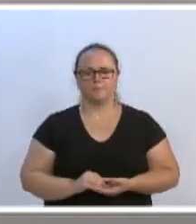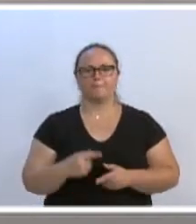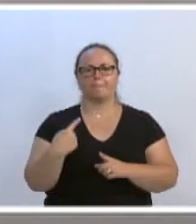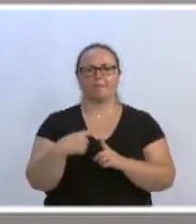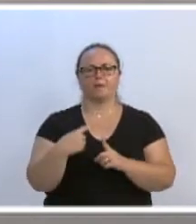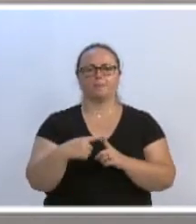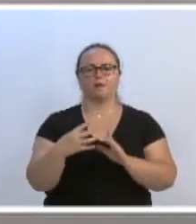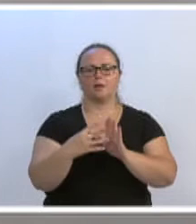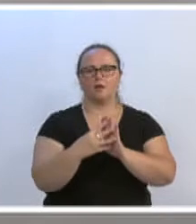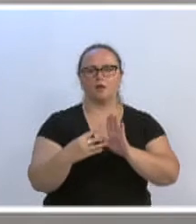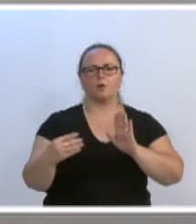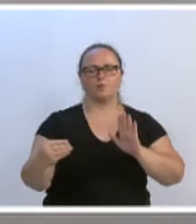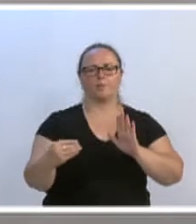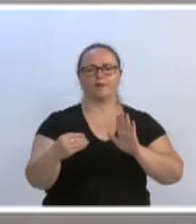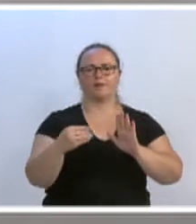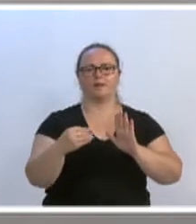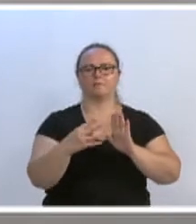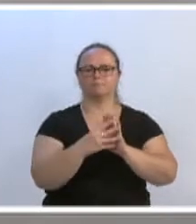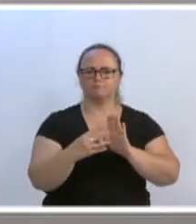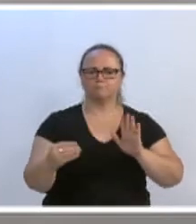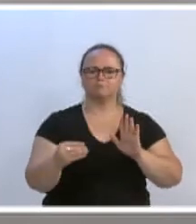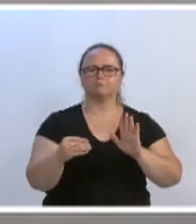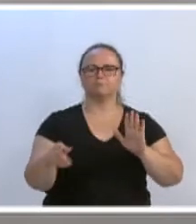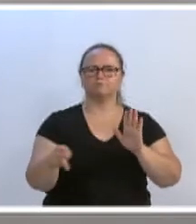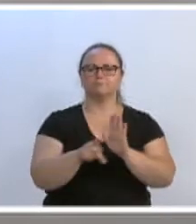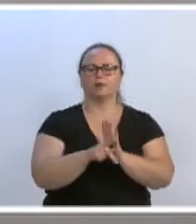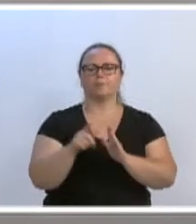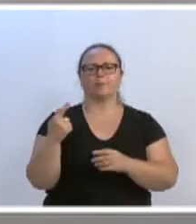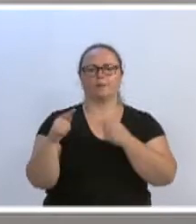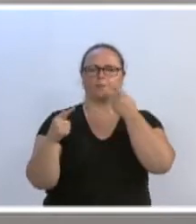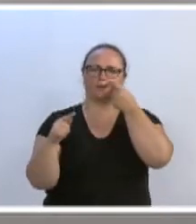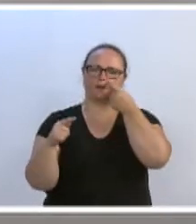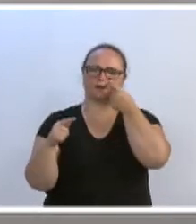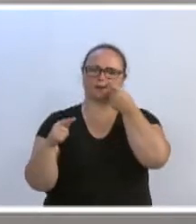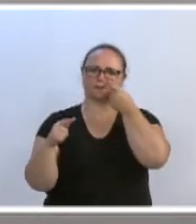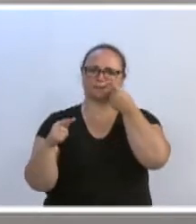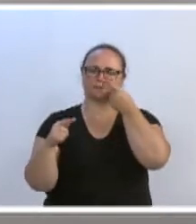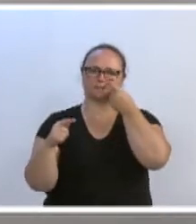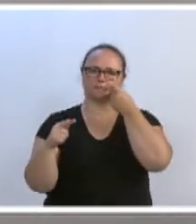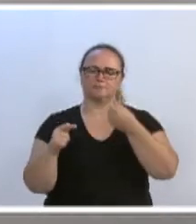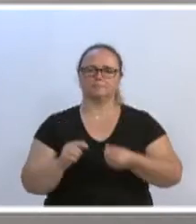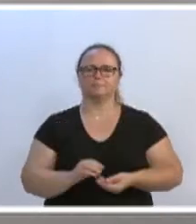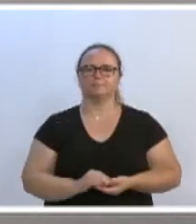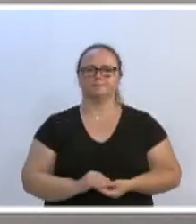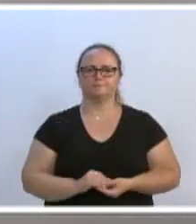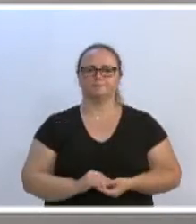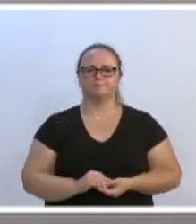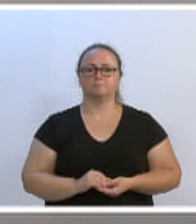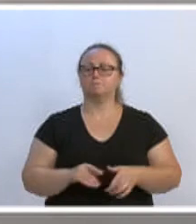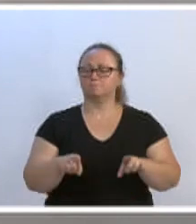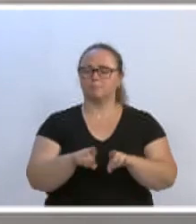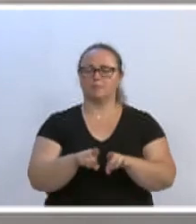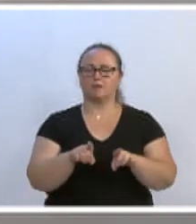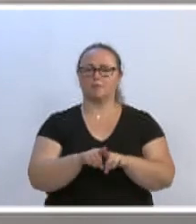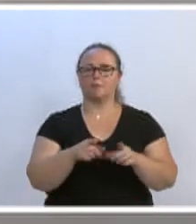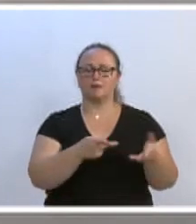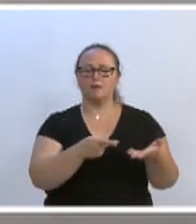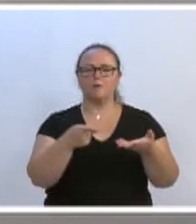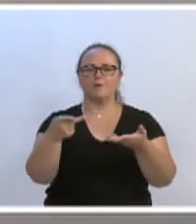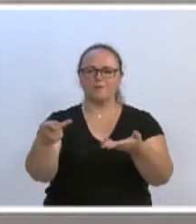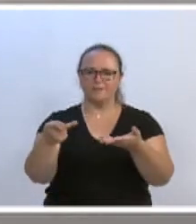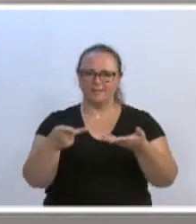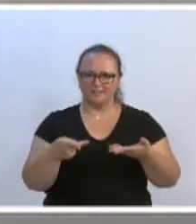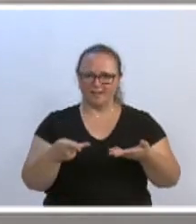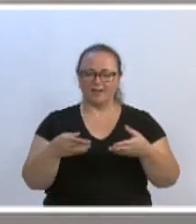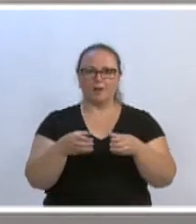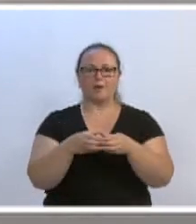do governo de goiás gostaria também de aproveitar a oportunidade para fazer um convite pra pastelada equipe